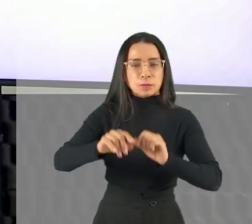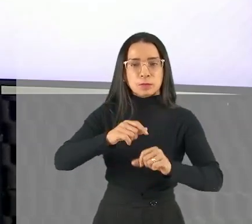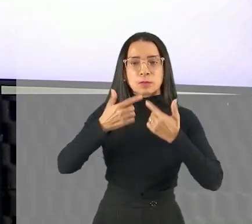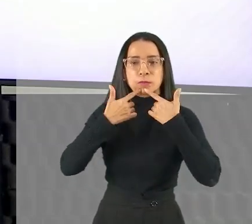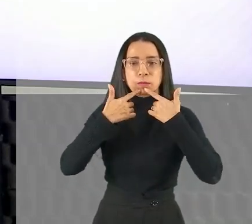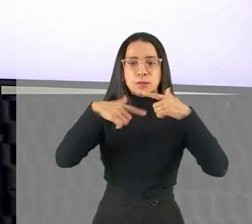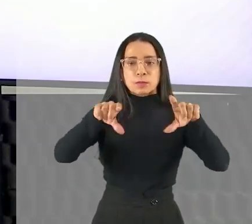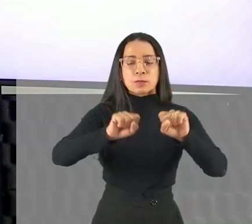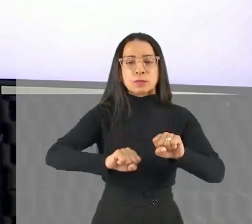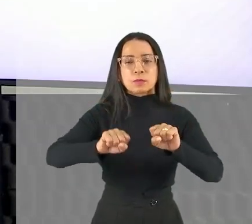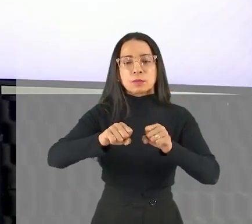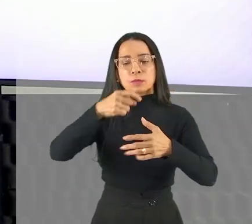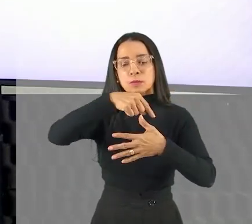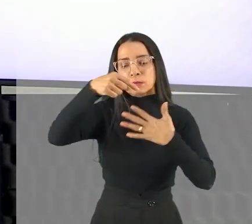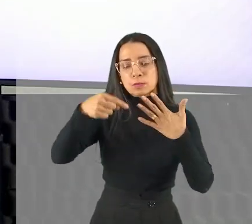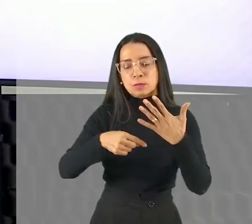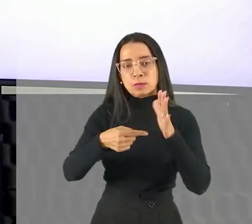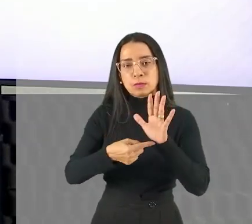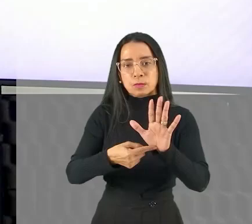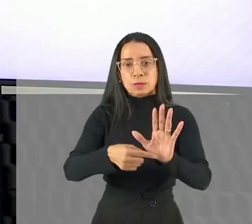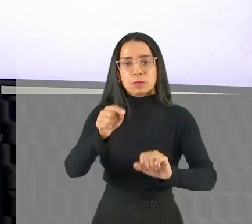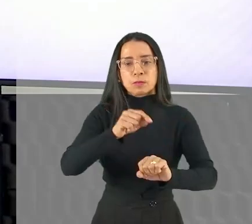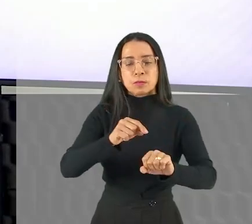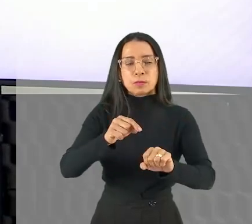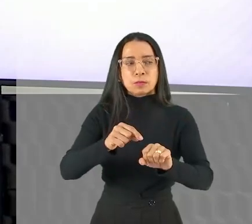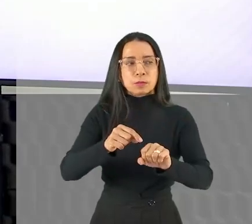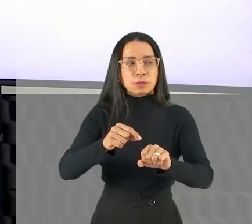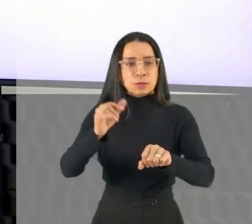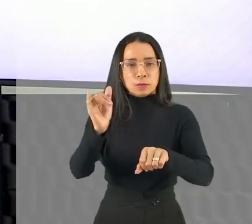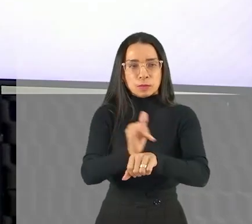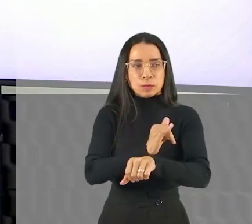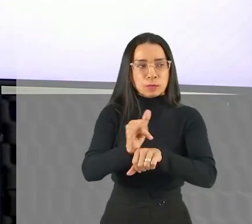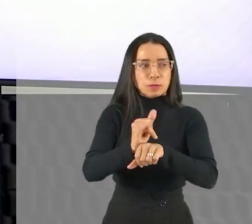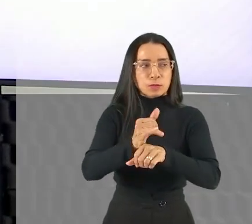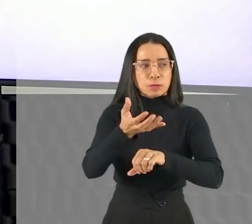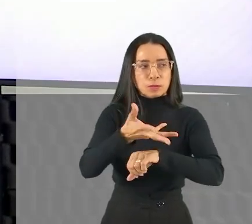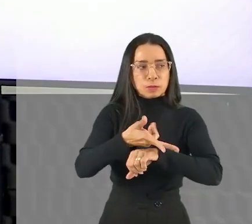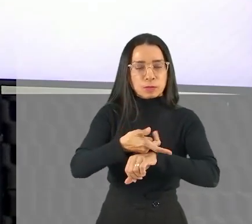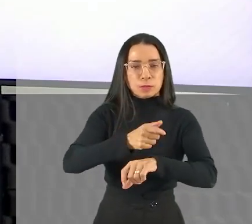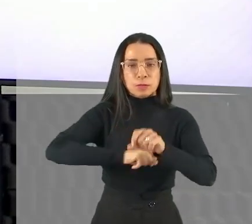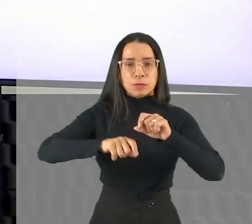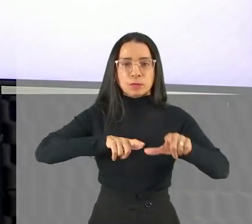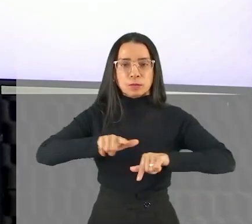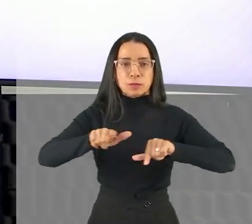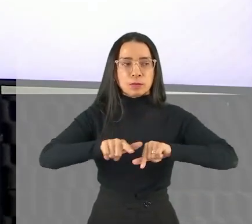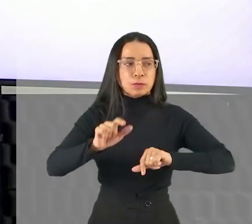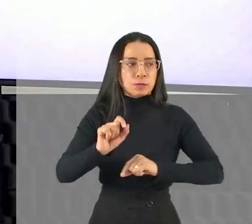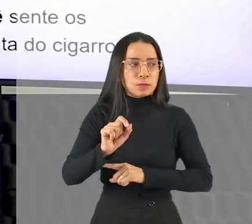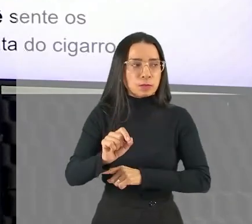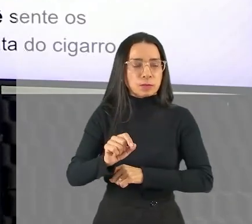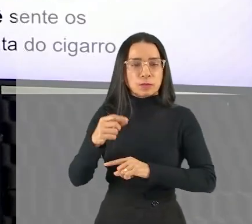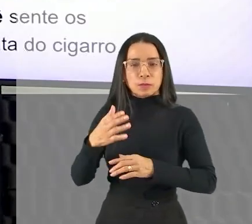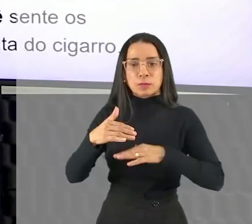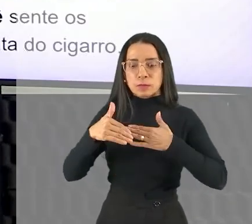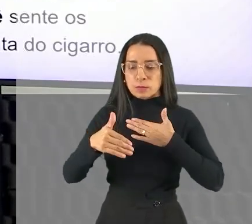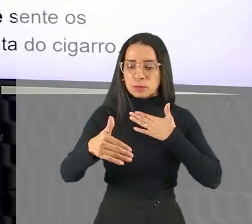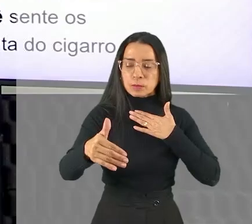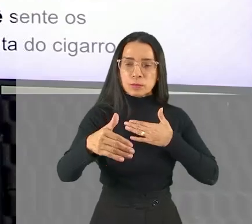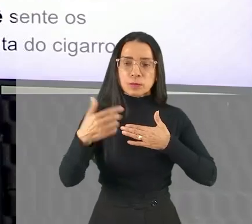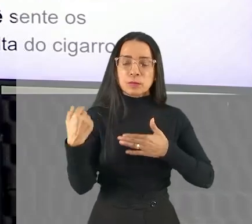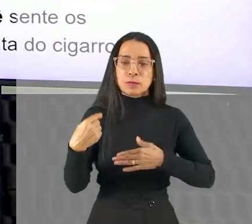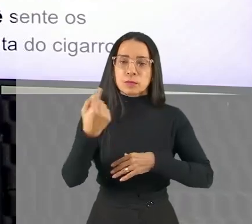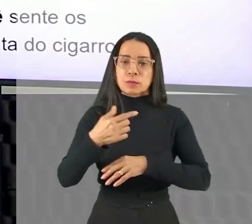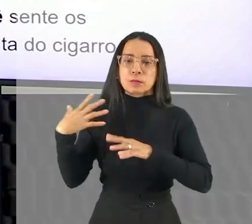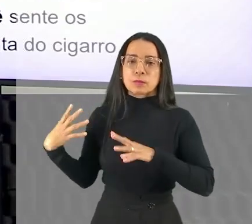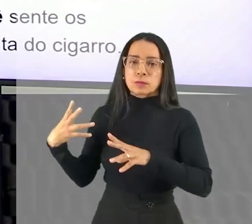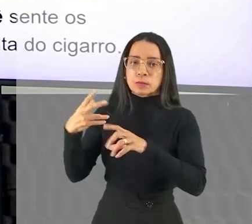linguisticamente, aspectos para enfatizar a questão da estratégia argumentativa, e a gente vai trabalhar isso no decorrer das nossas revisões. A próxima questão,